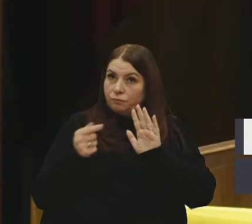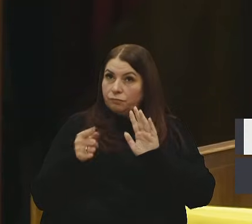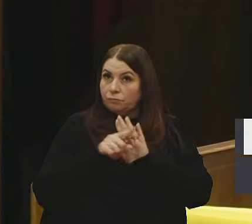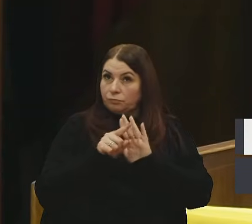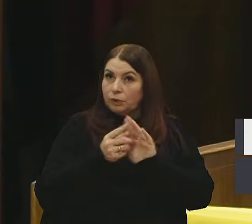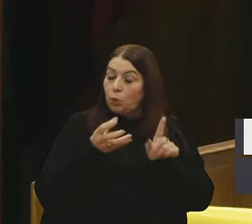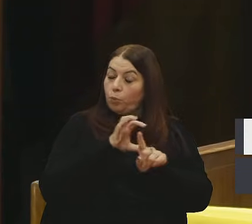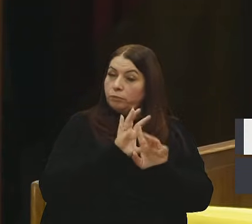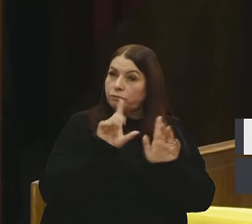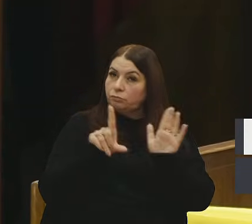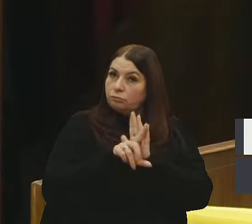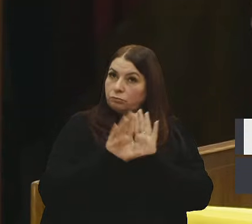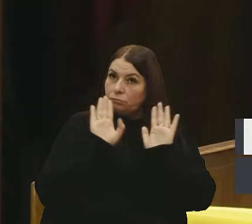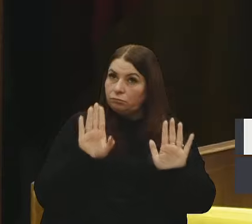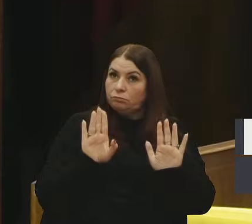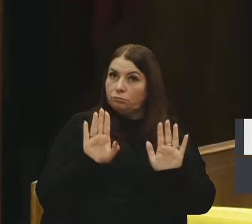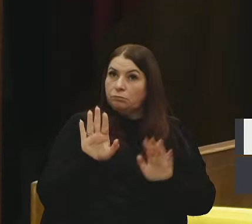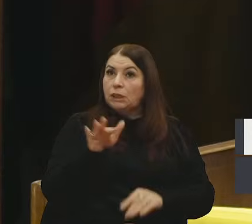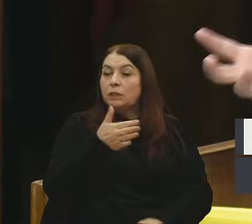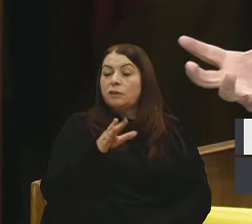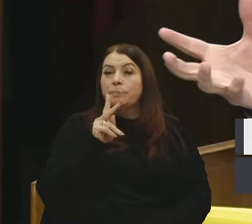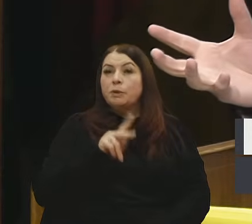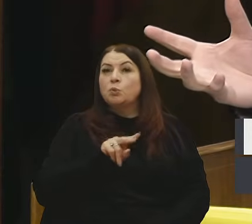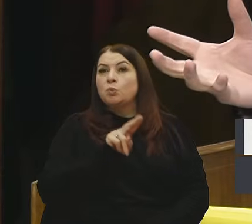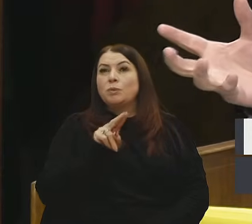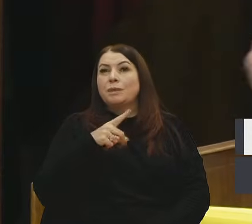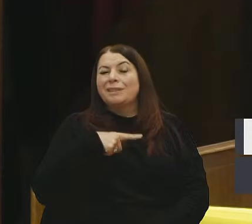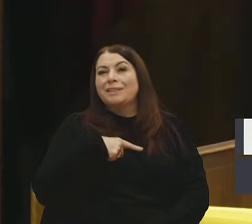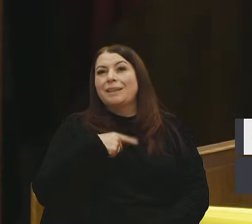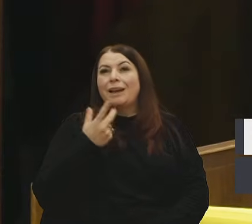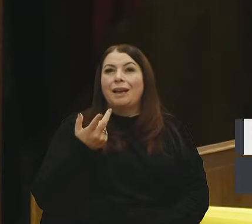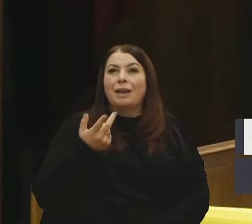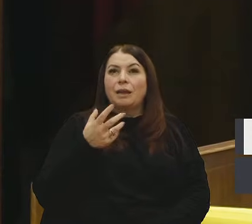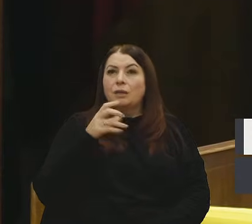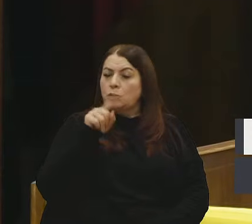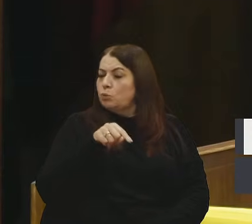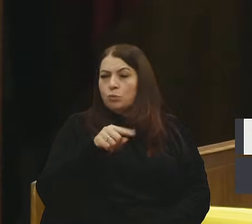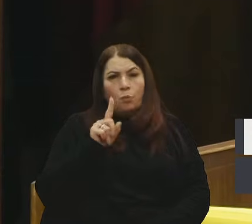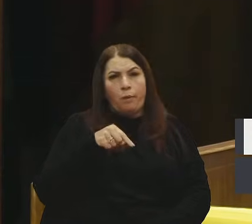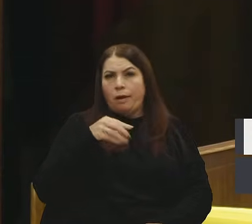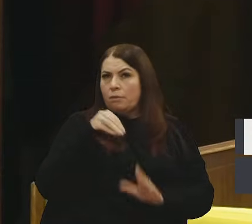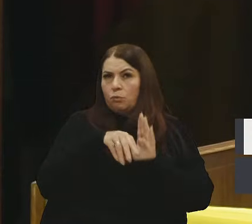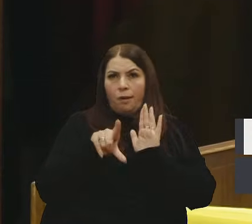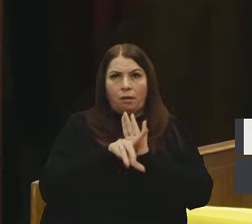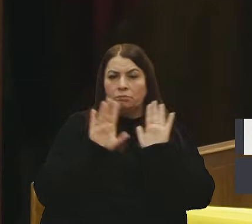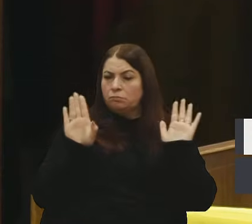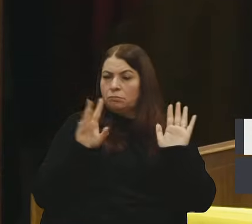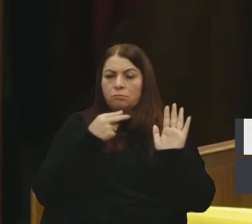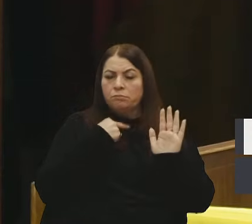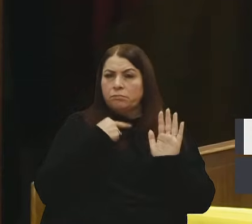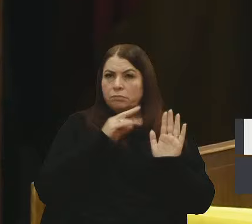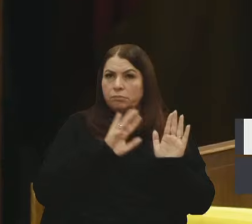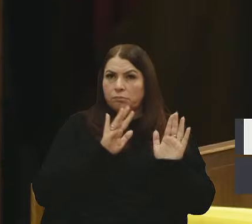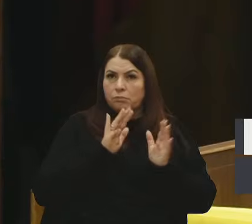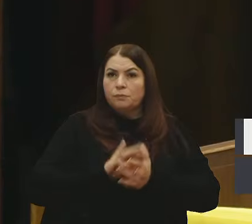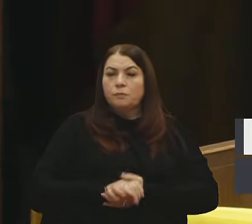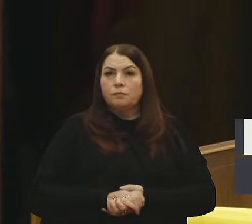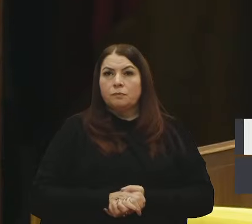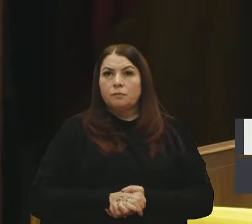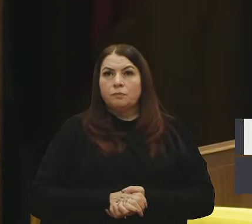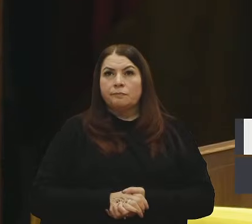a lei. É que às vezes as pessoas usam isso de termo genérico. Não, isso é ilegal. Não pode. Não pode.